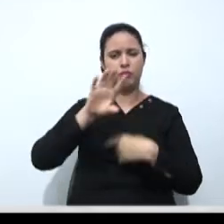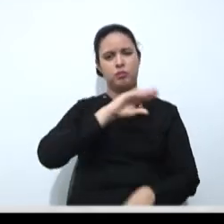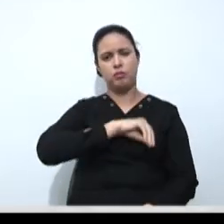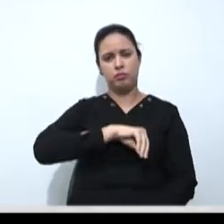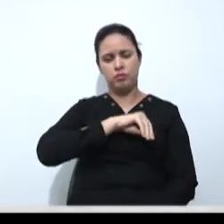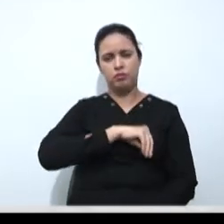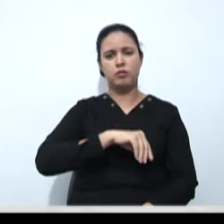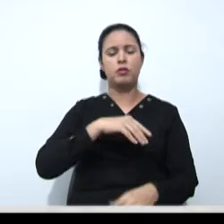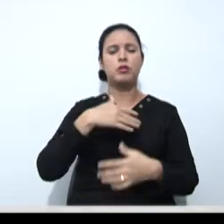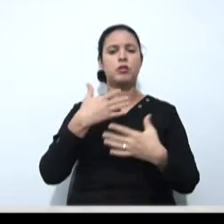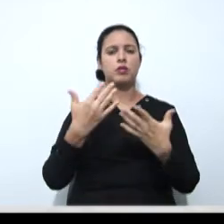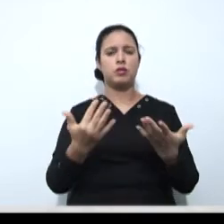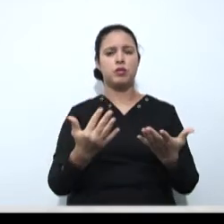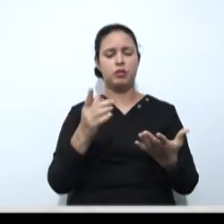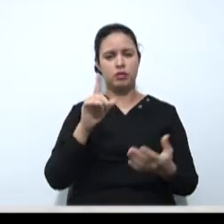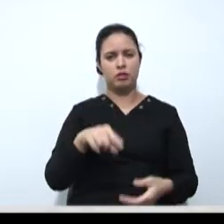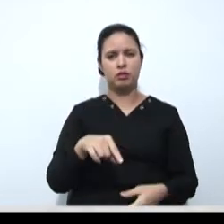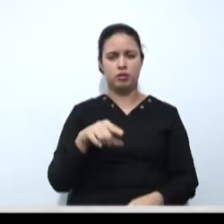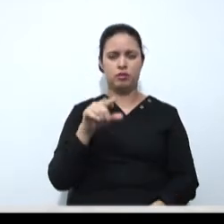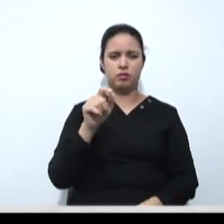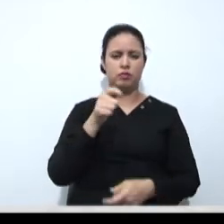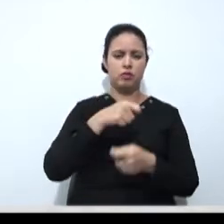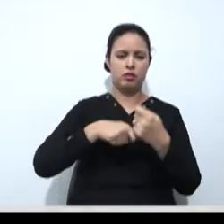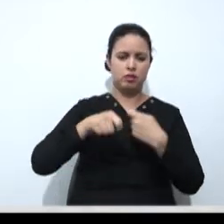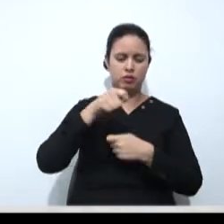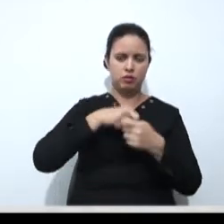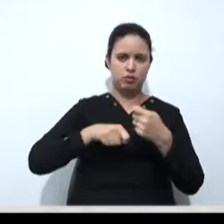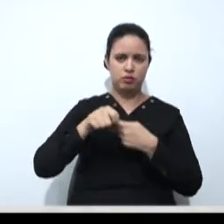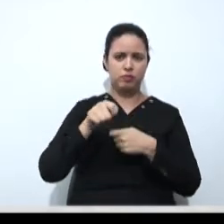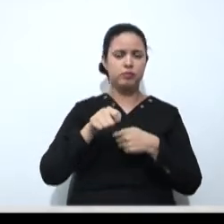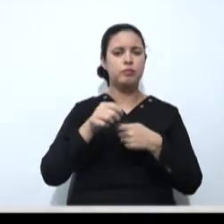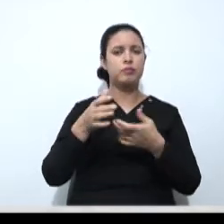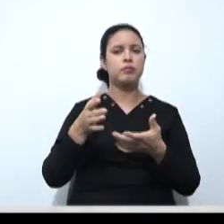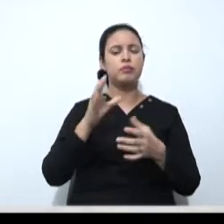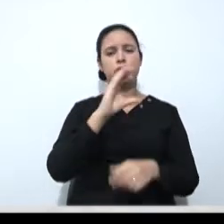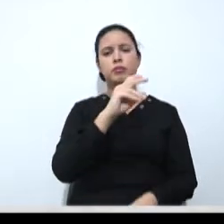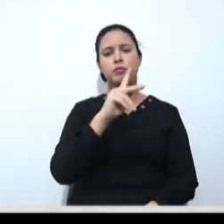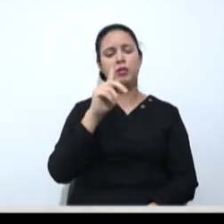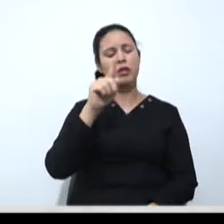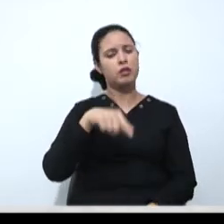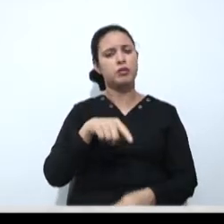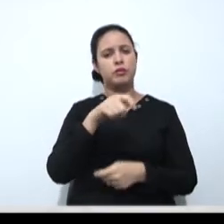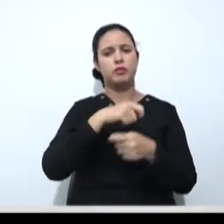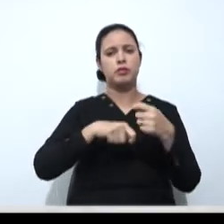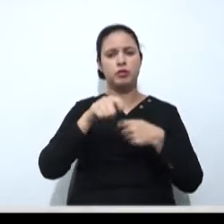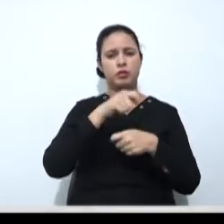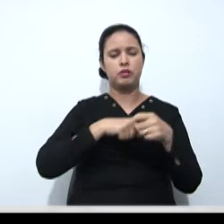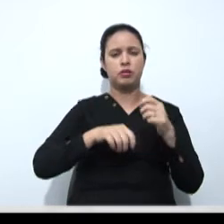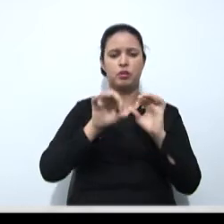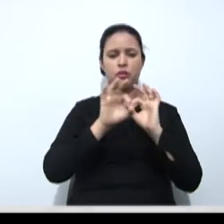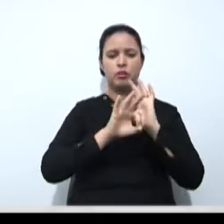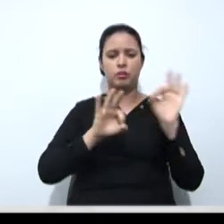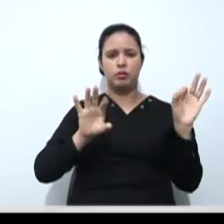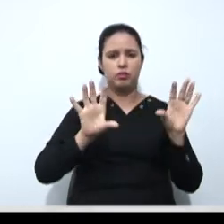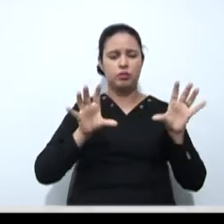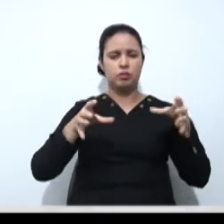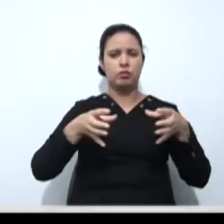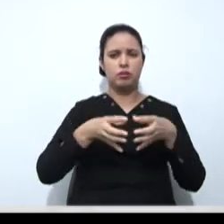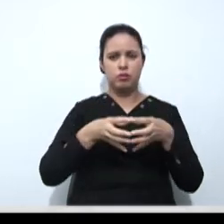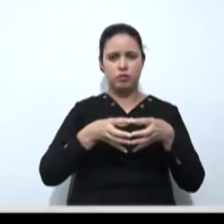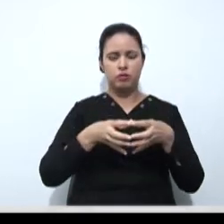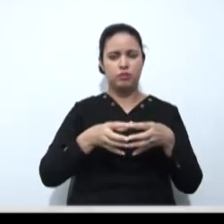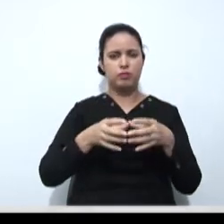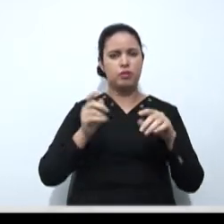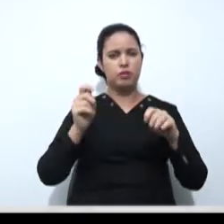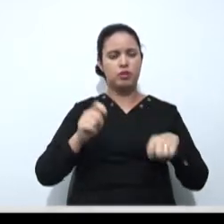Então, imagina, esse é um negócio, é o conceito de negócio, e a cooperativa, ela é um negócio brilhante, coletivo, que a